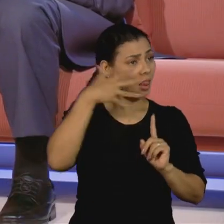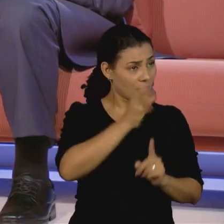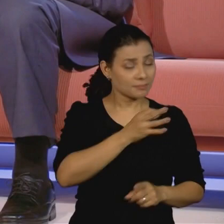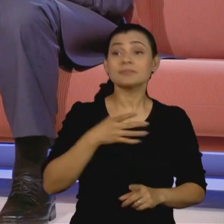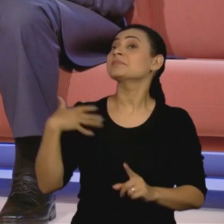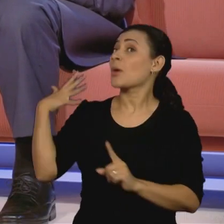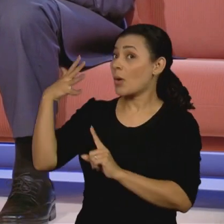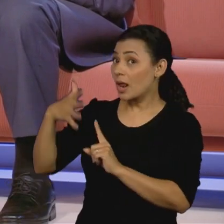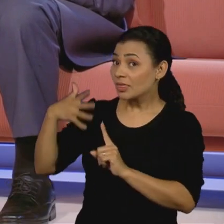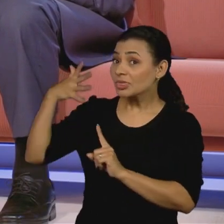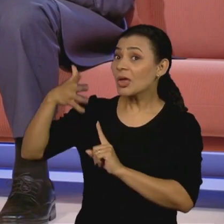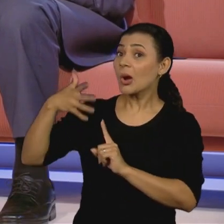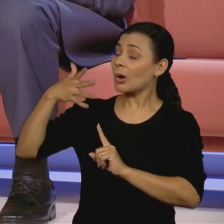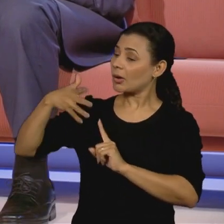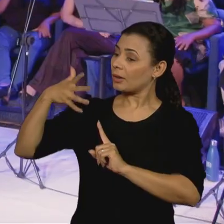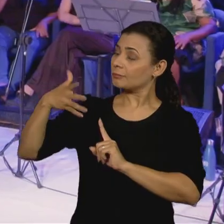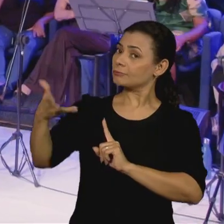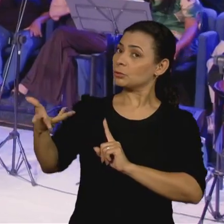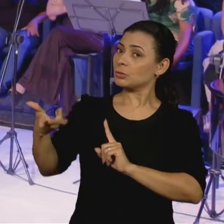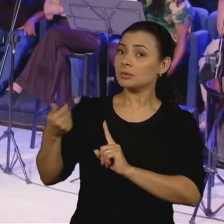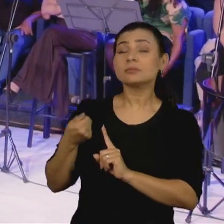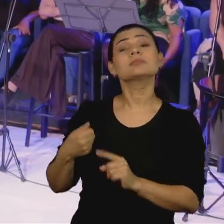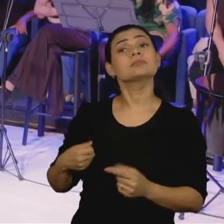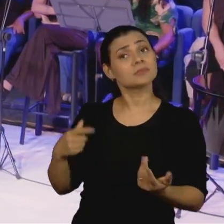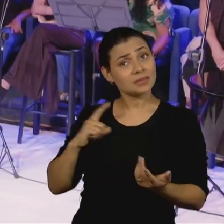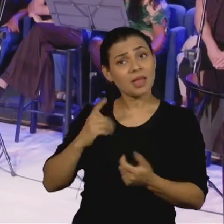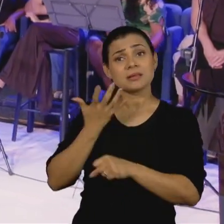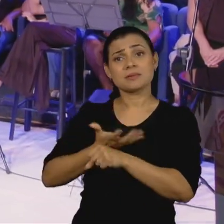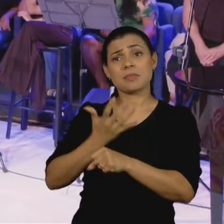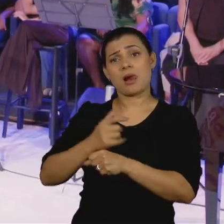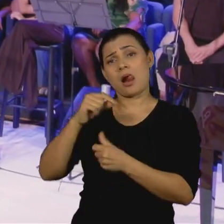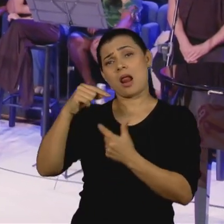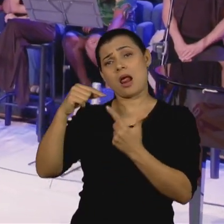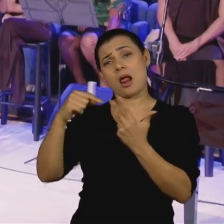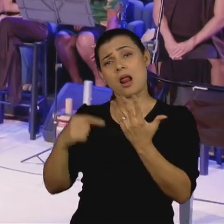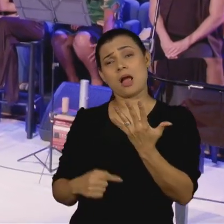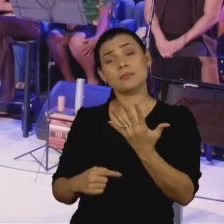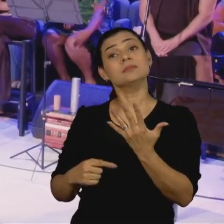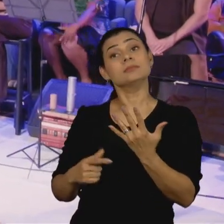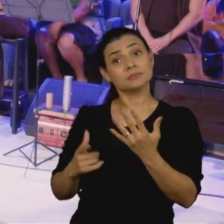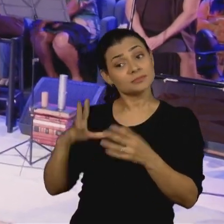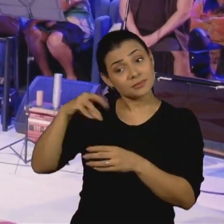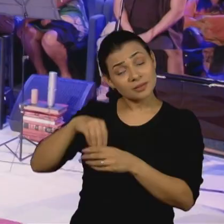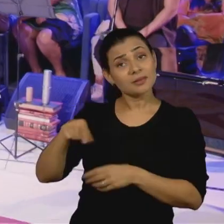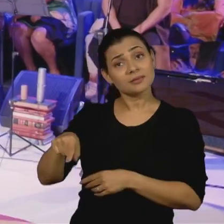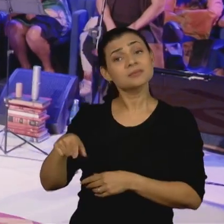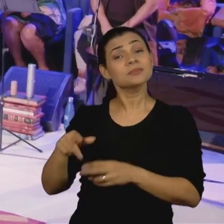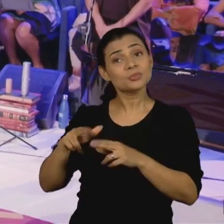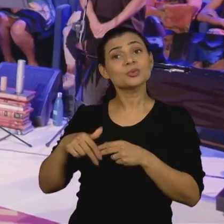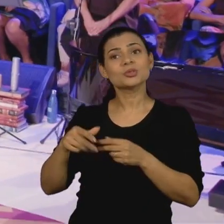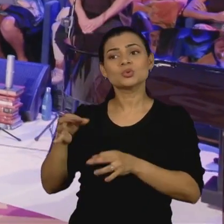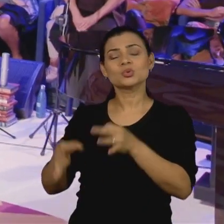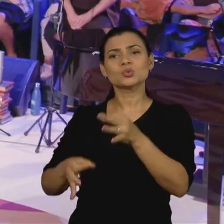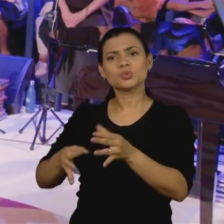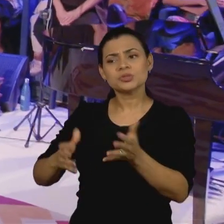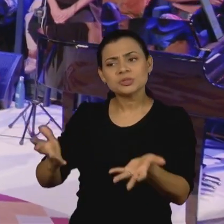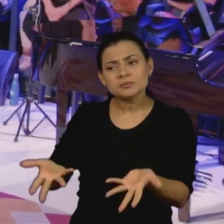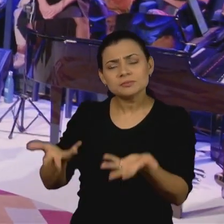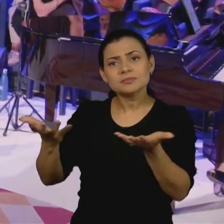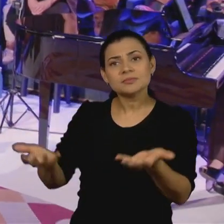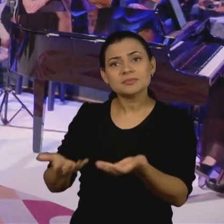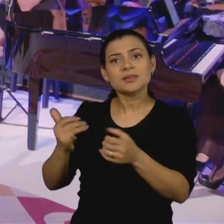série de matérias de formação humana que vão fazendo com que o juiz seja